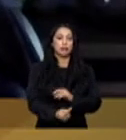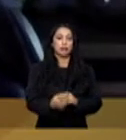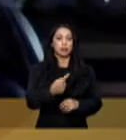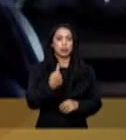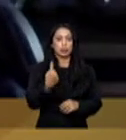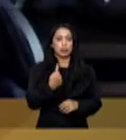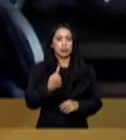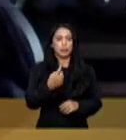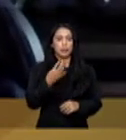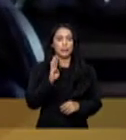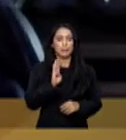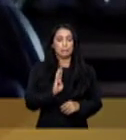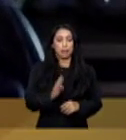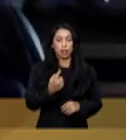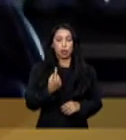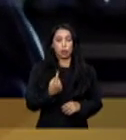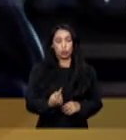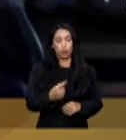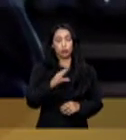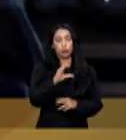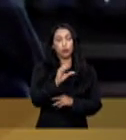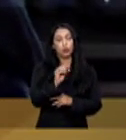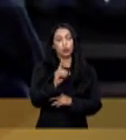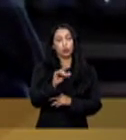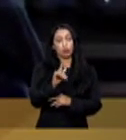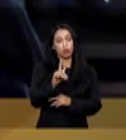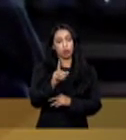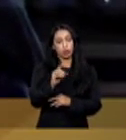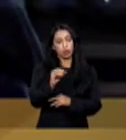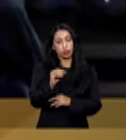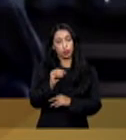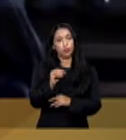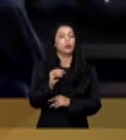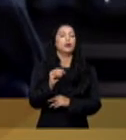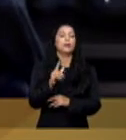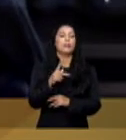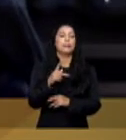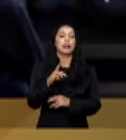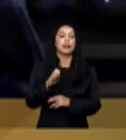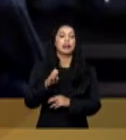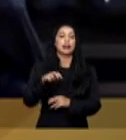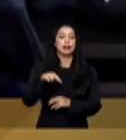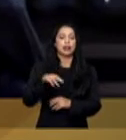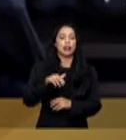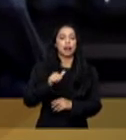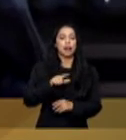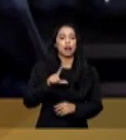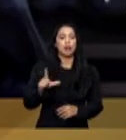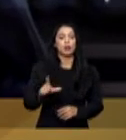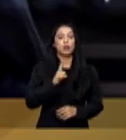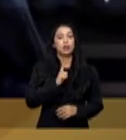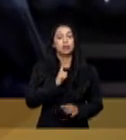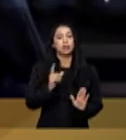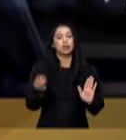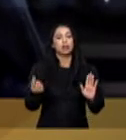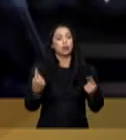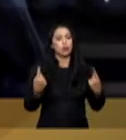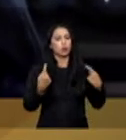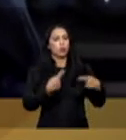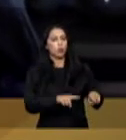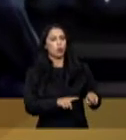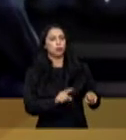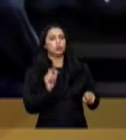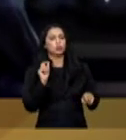B1, do Código Penal, devendo ser aplicadas à violação das